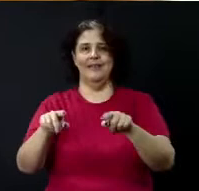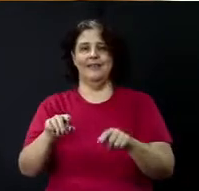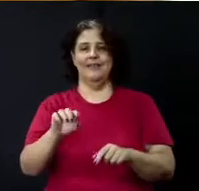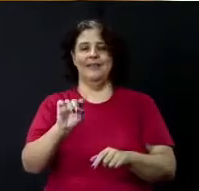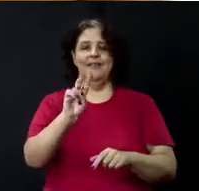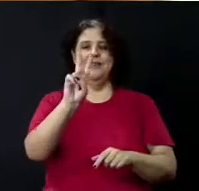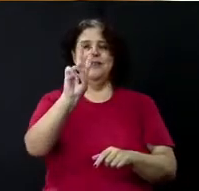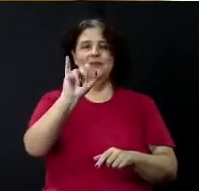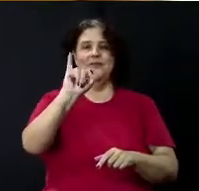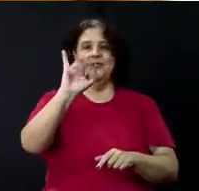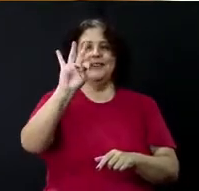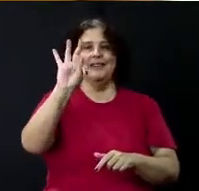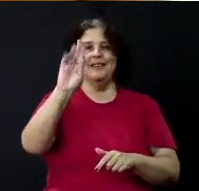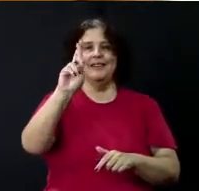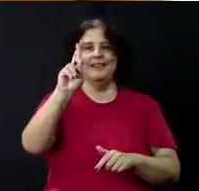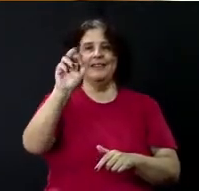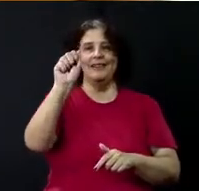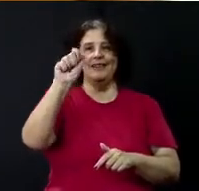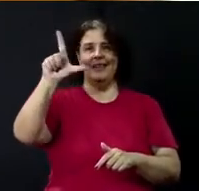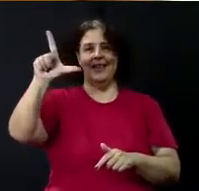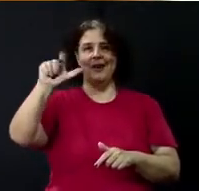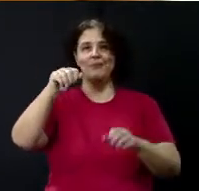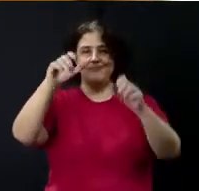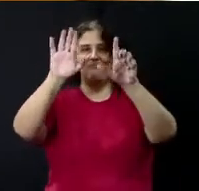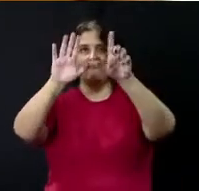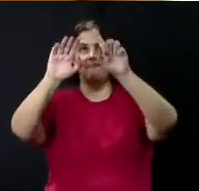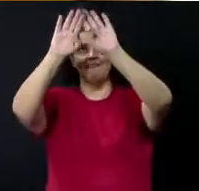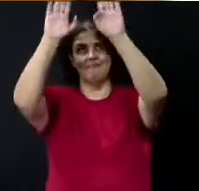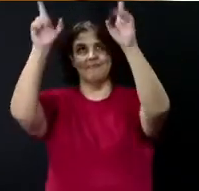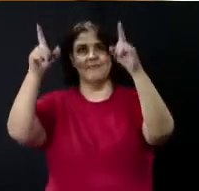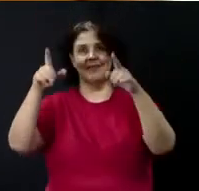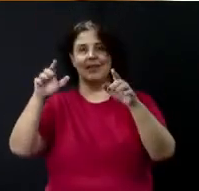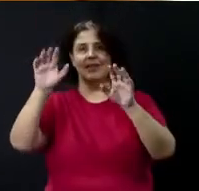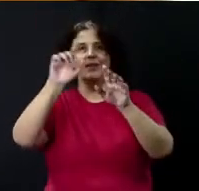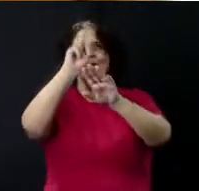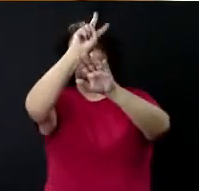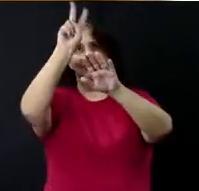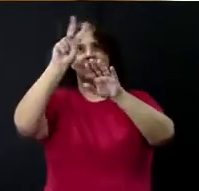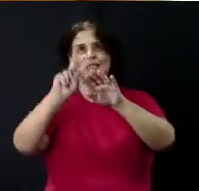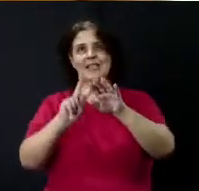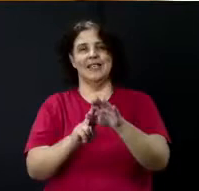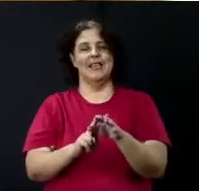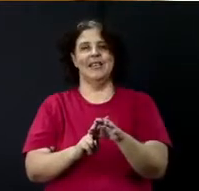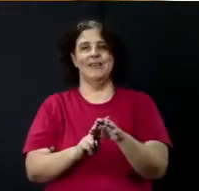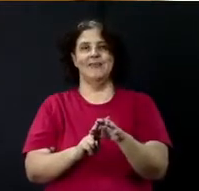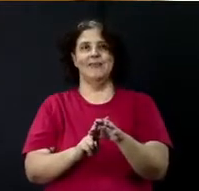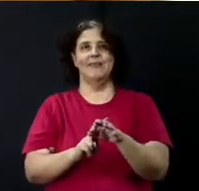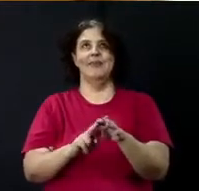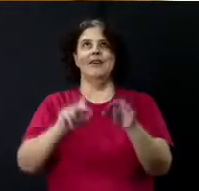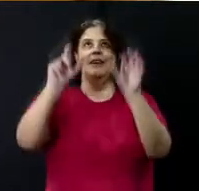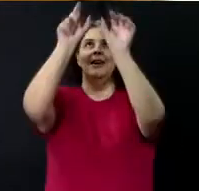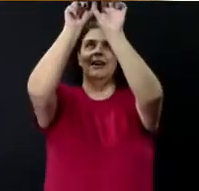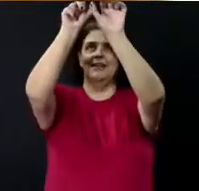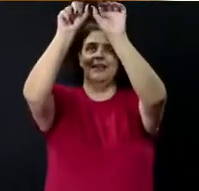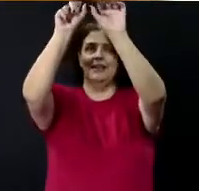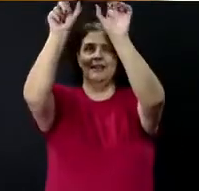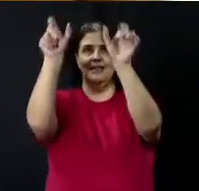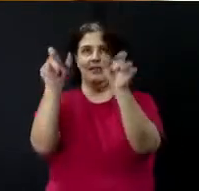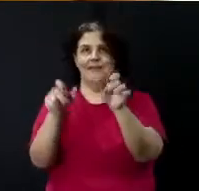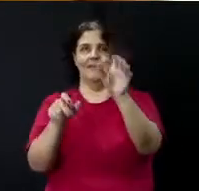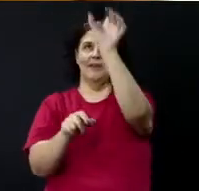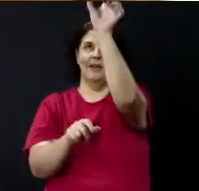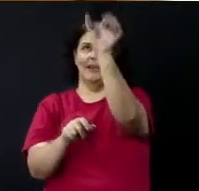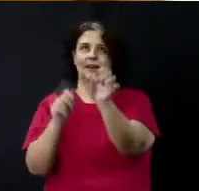sozinho, graças a Deus pelos amigos, ele me disse, no centro é azul, aí tem uma parte transparente e depois